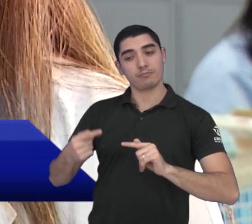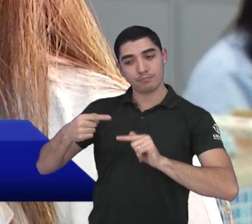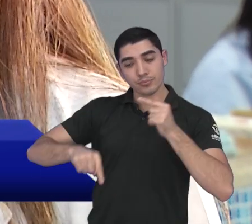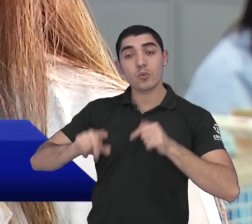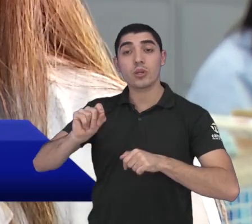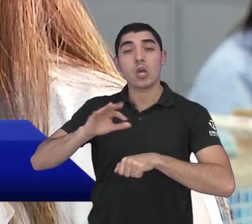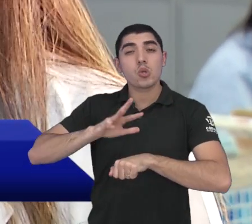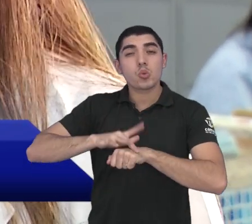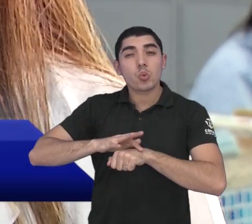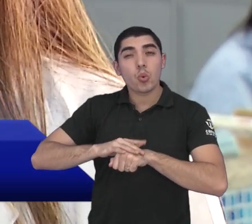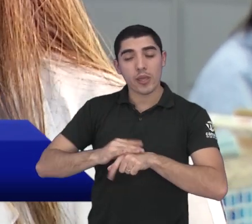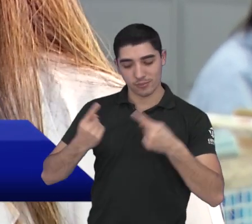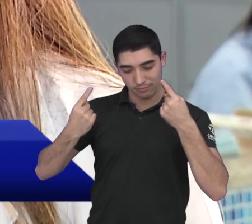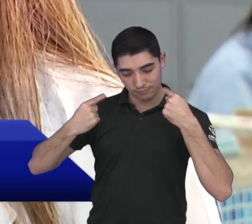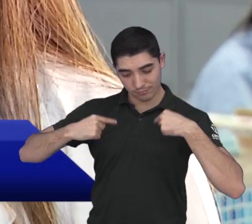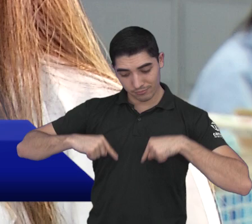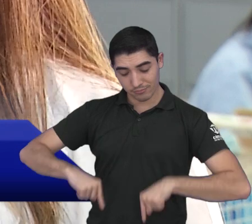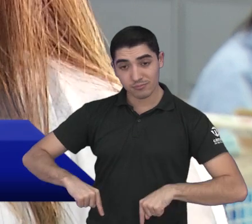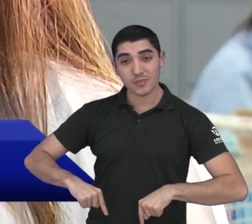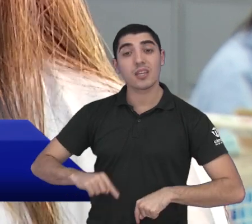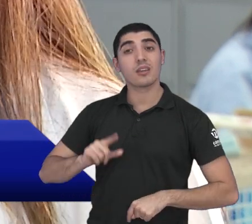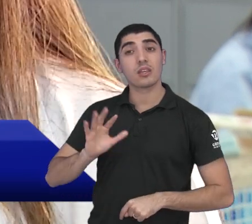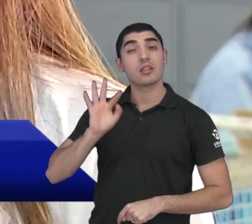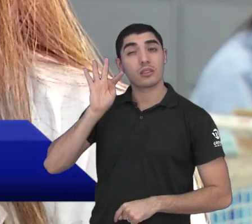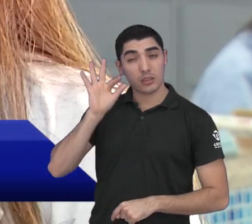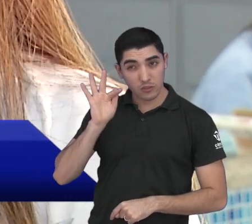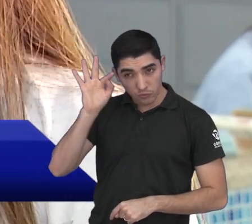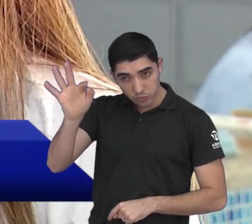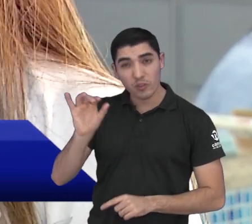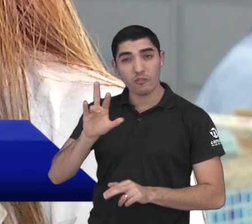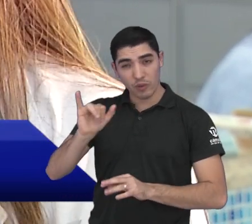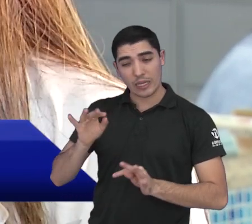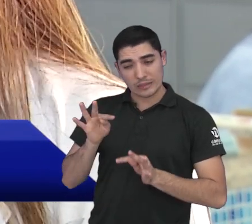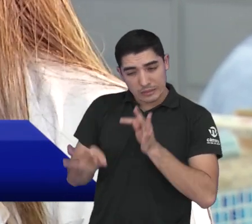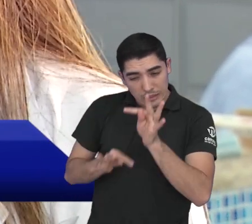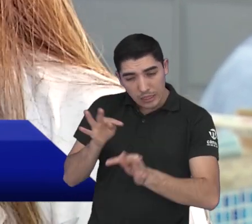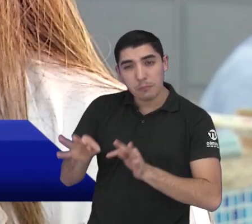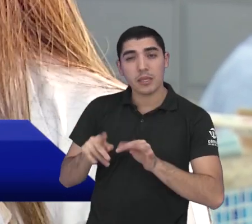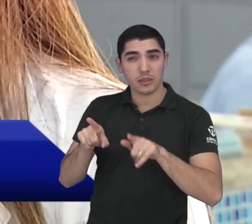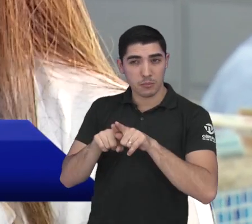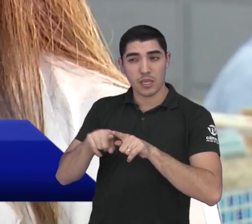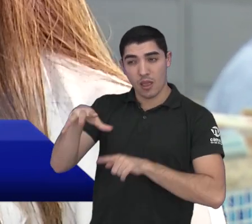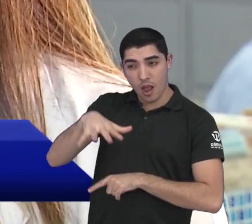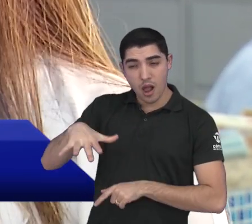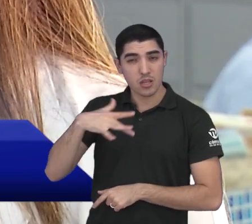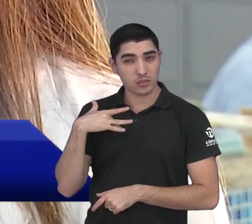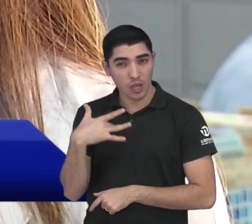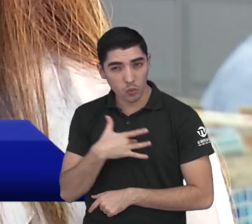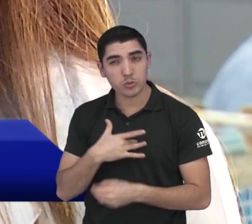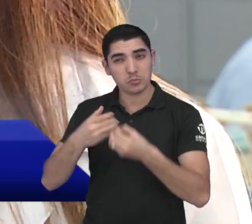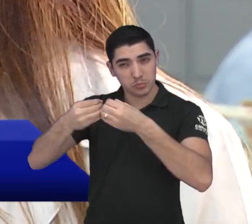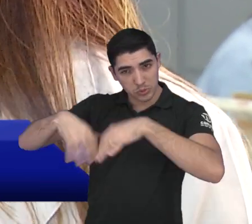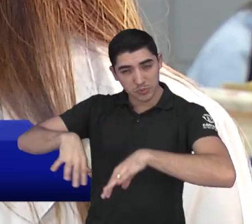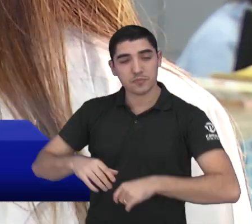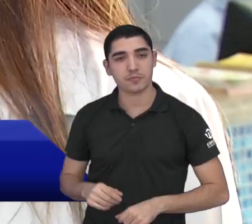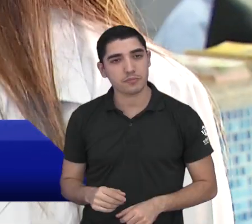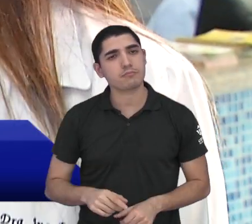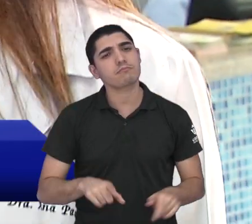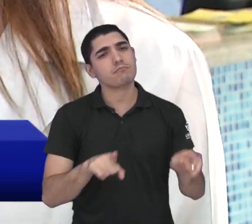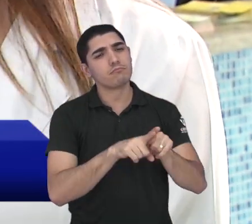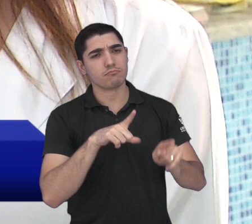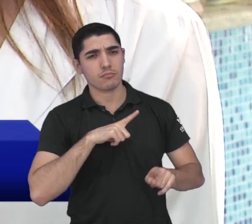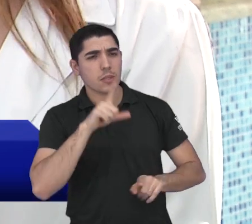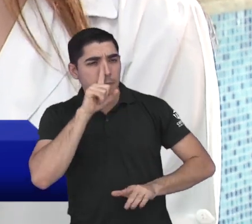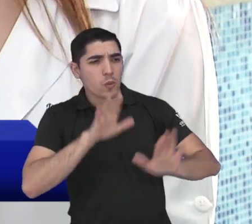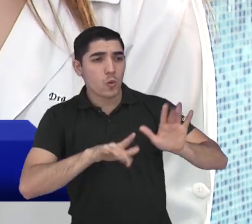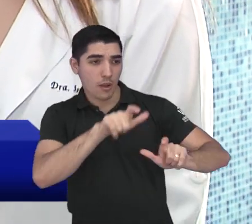ser relacionado a doenças crônicas que vão ser amplamente tratadas e onerar muito o sistema público de saúde. E existem